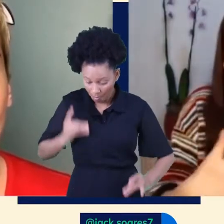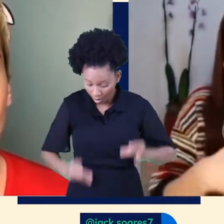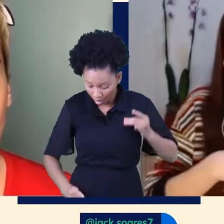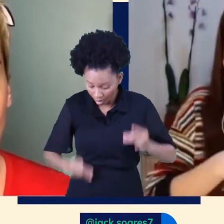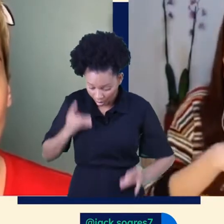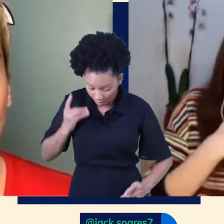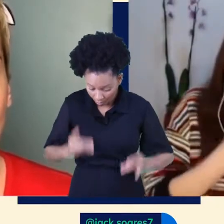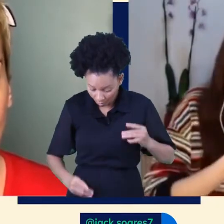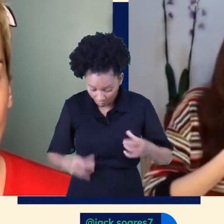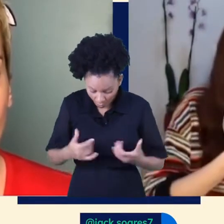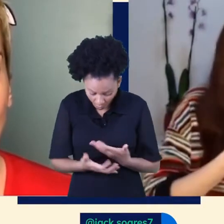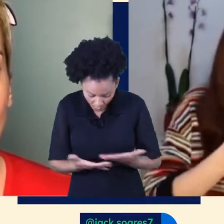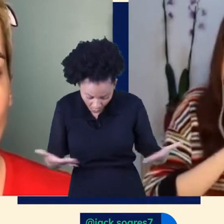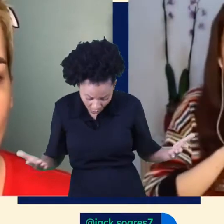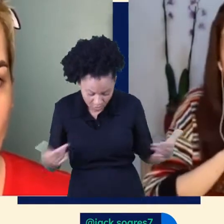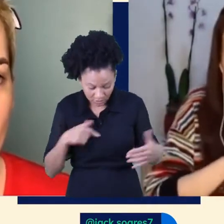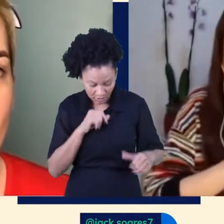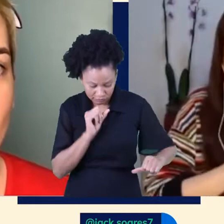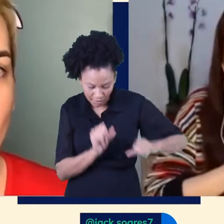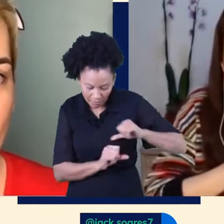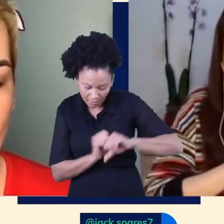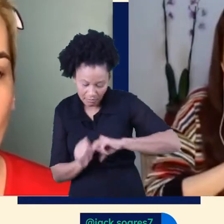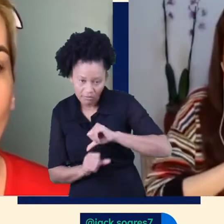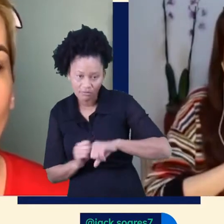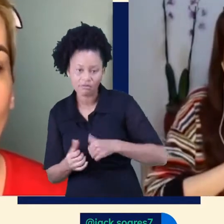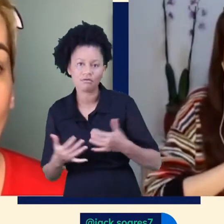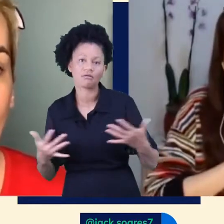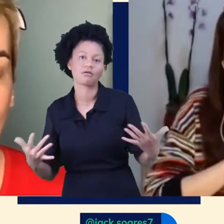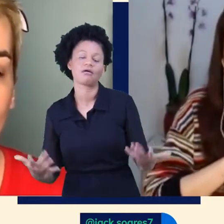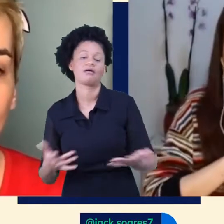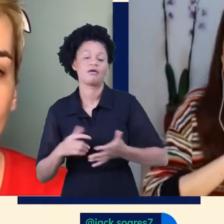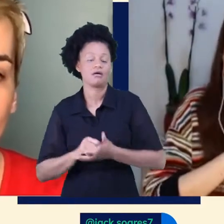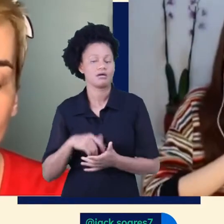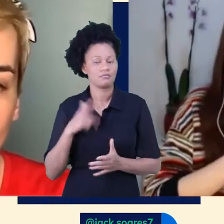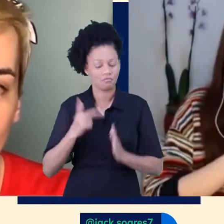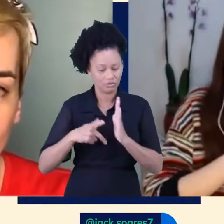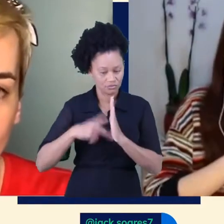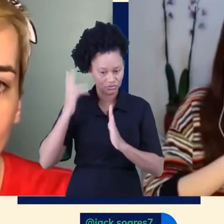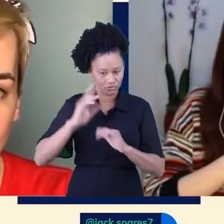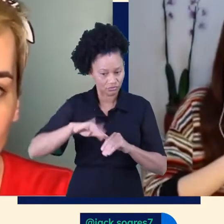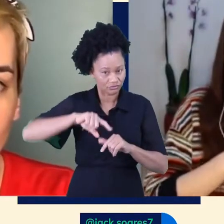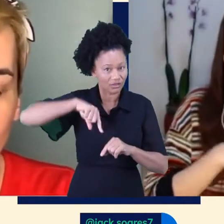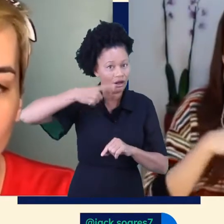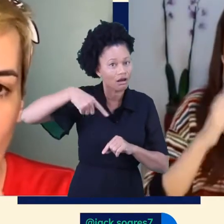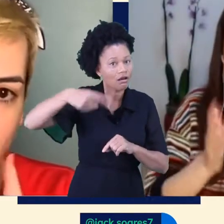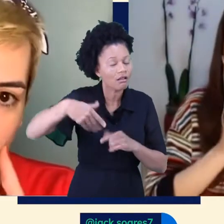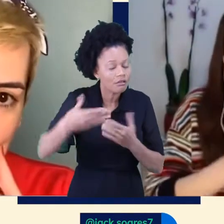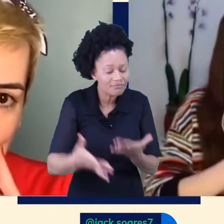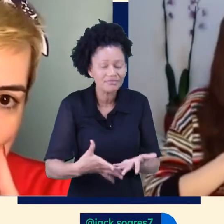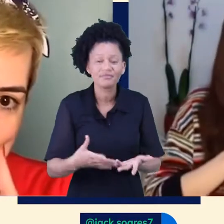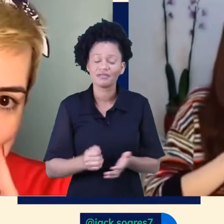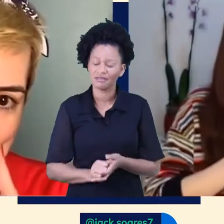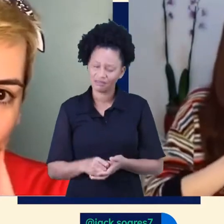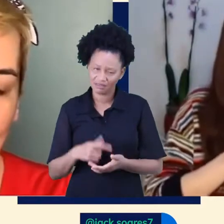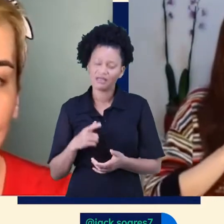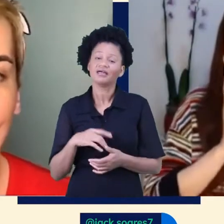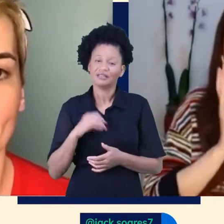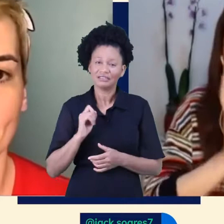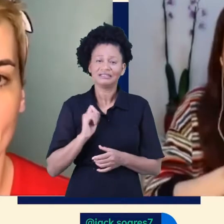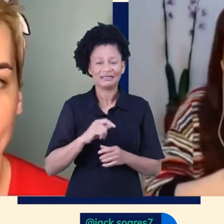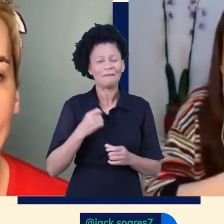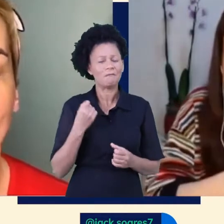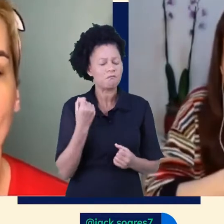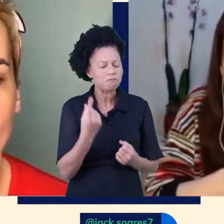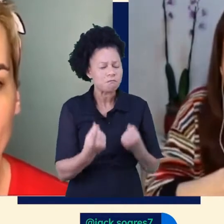essa transição, e pode ser com cirurgias mais lá para frente, tá? É mais raro e deve ser uma escolha